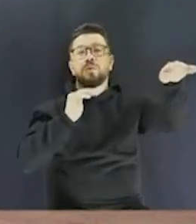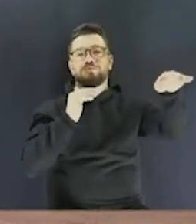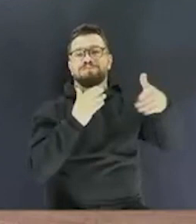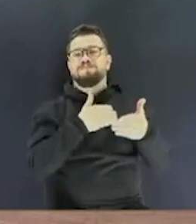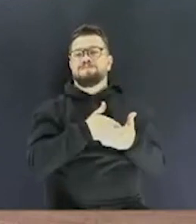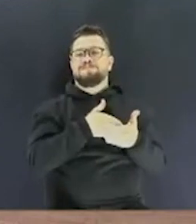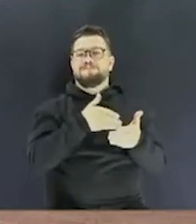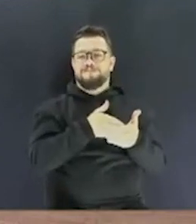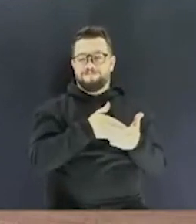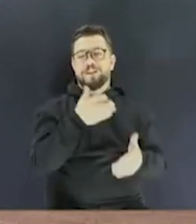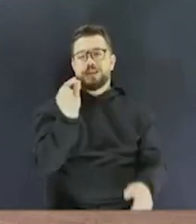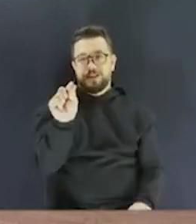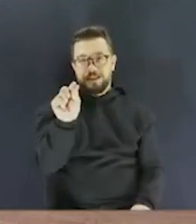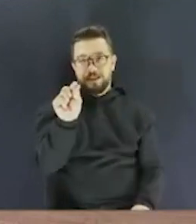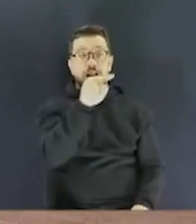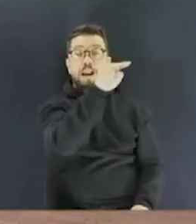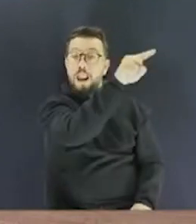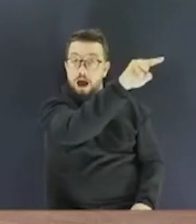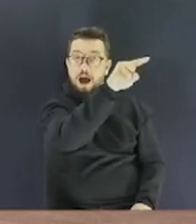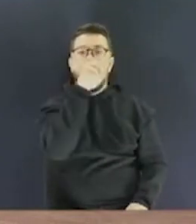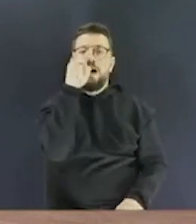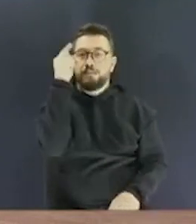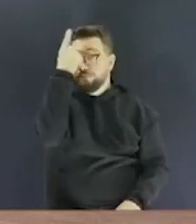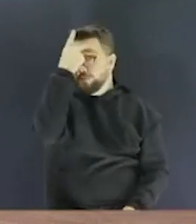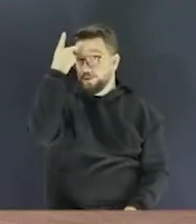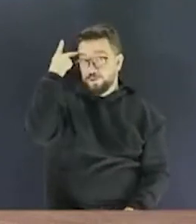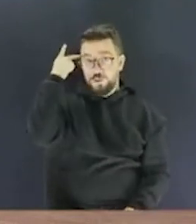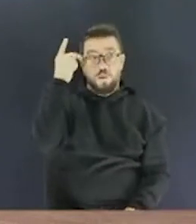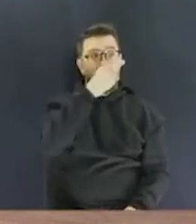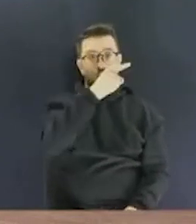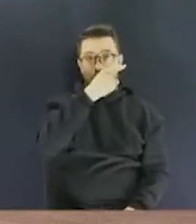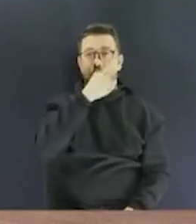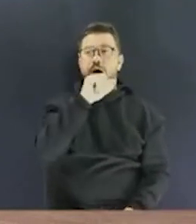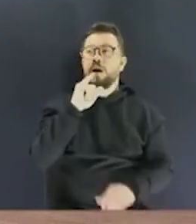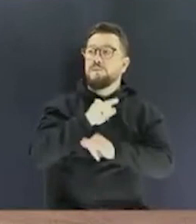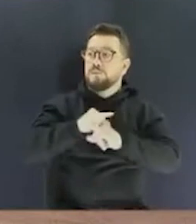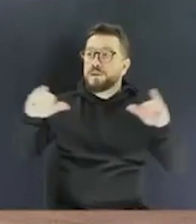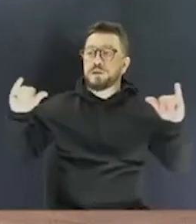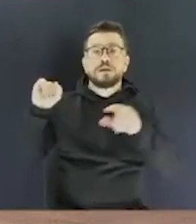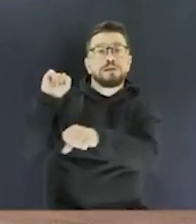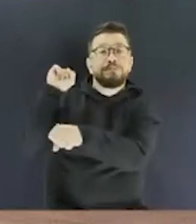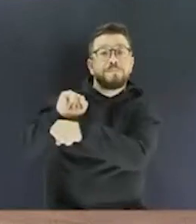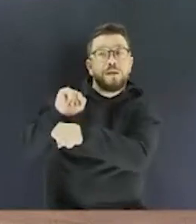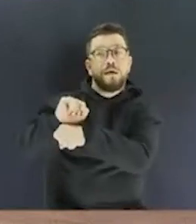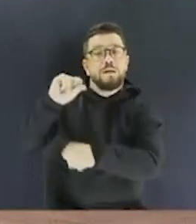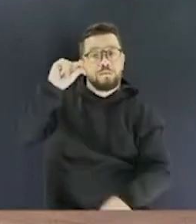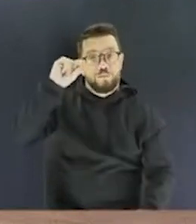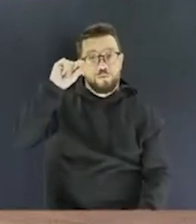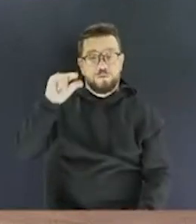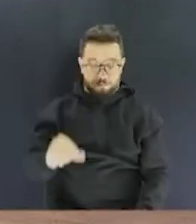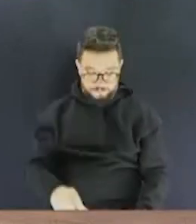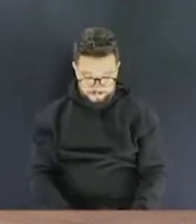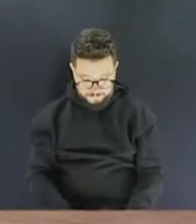pedido do próprio pessoal que estava recebendo lá em Porto Alegre, nossa igreja, o Brasil para Cristo, em Porto Alegre, recebendo